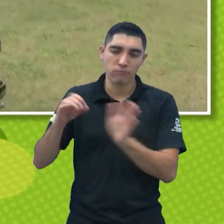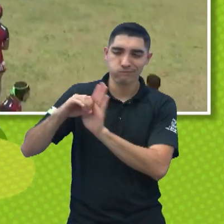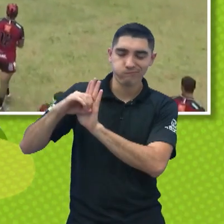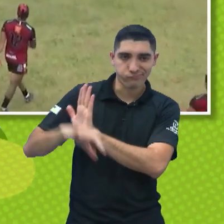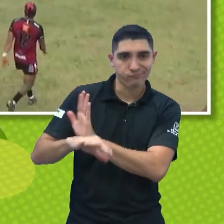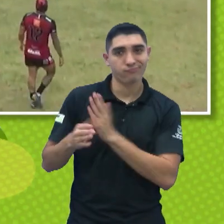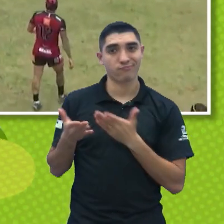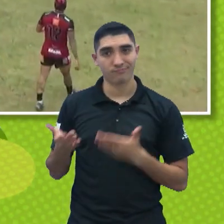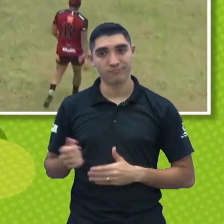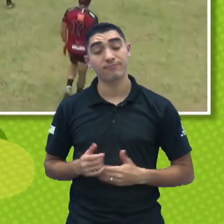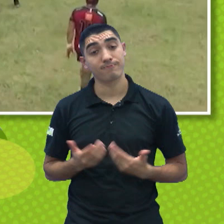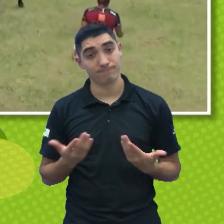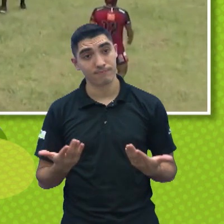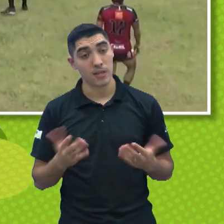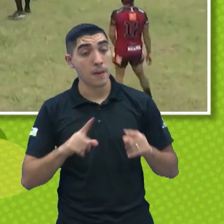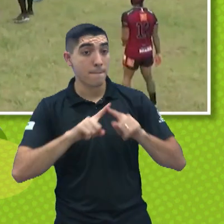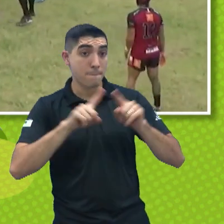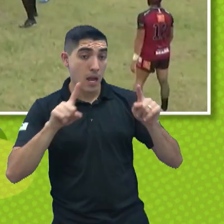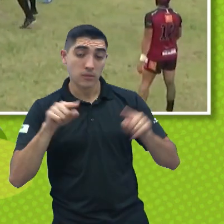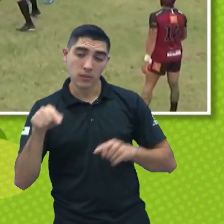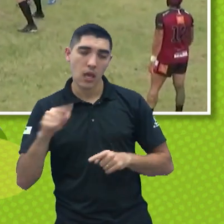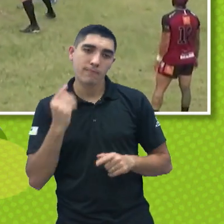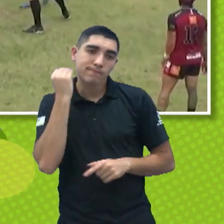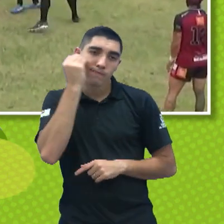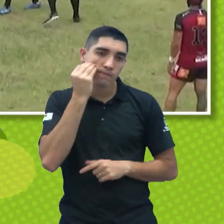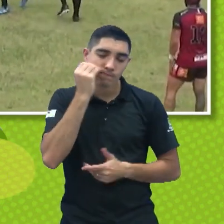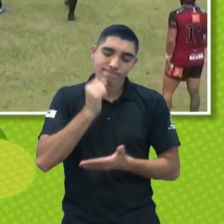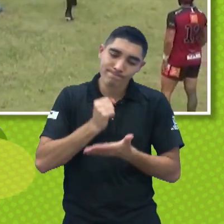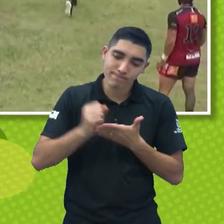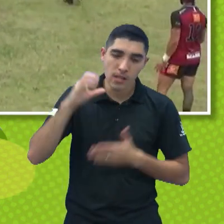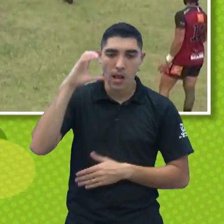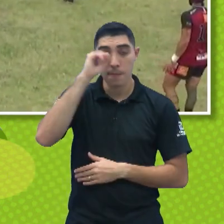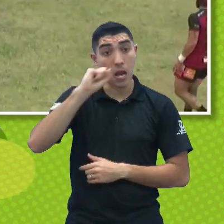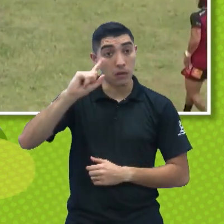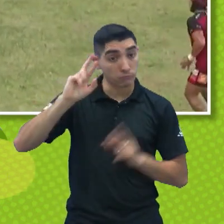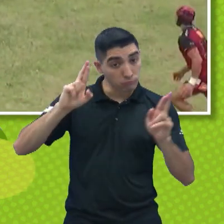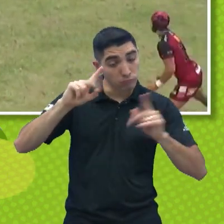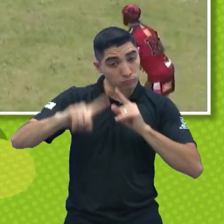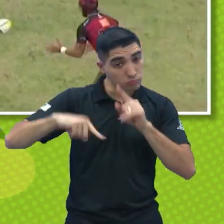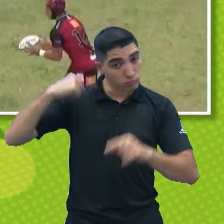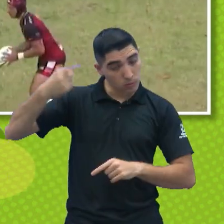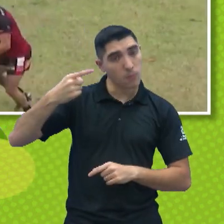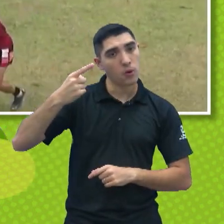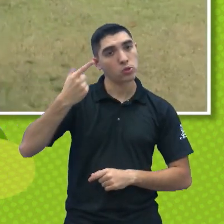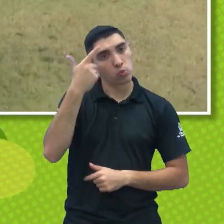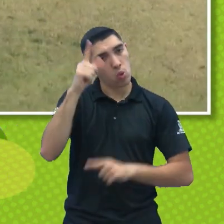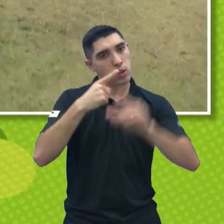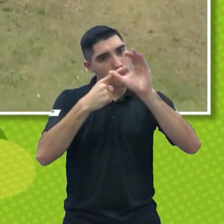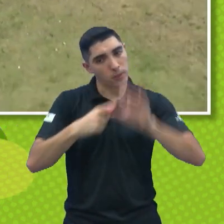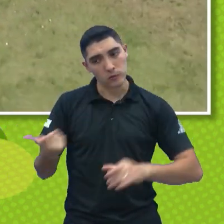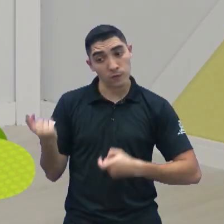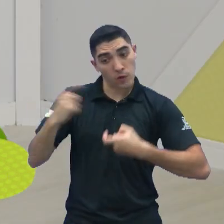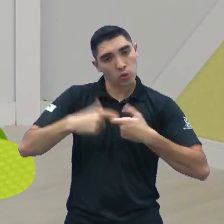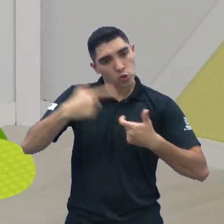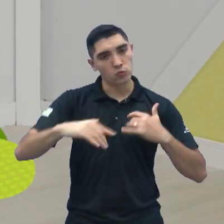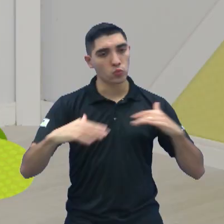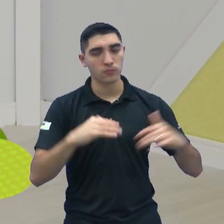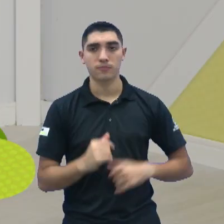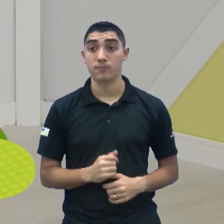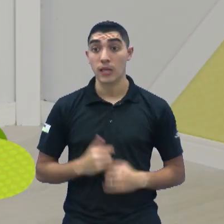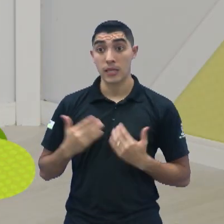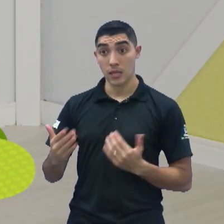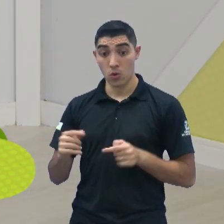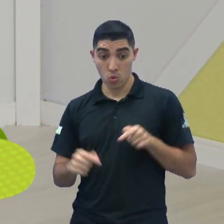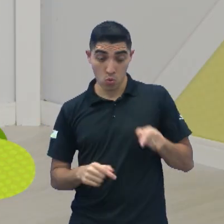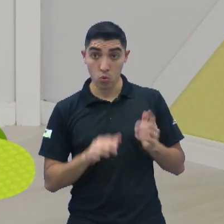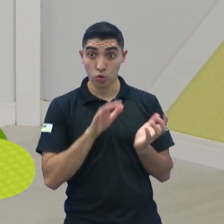jogo, mas fica de aprendizado aí. A gente torce que na próxima temporada eles voltem a competir novamente, né? O Jacareí que aprendeu muito